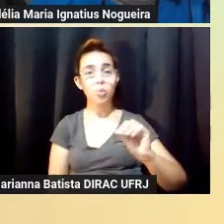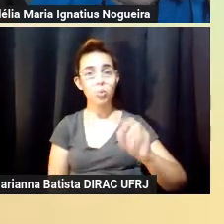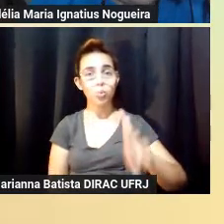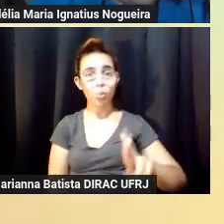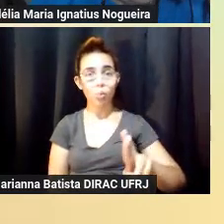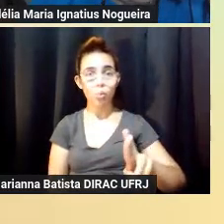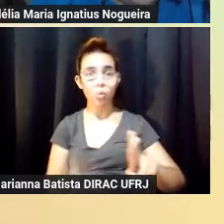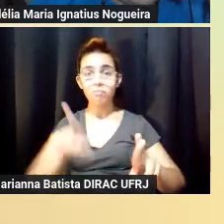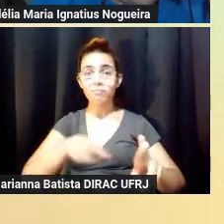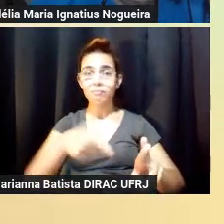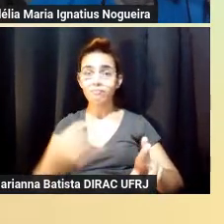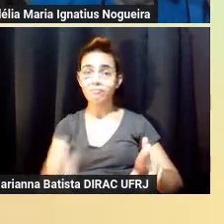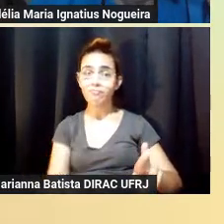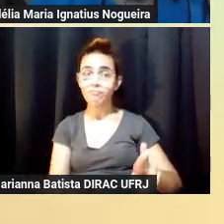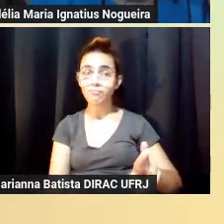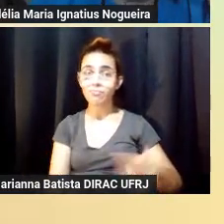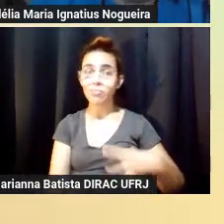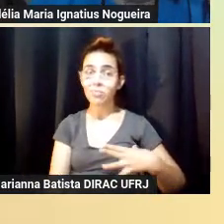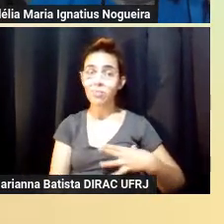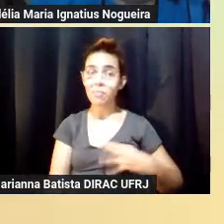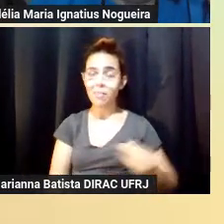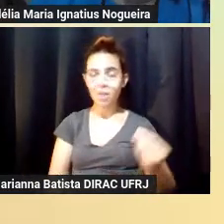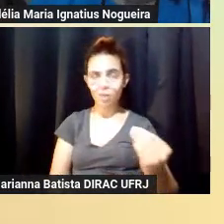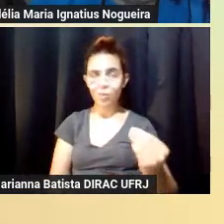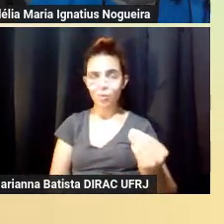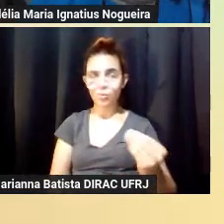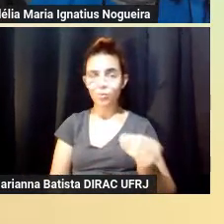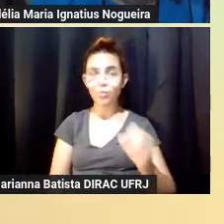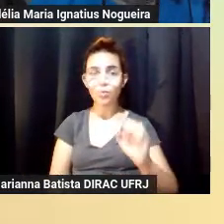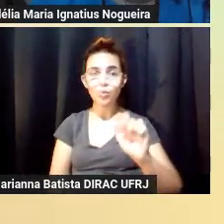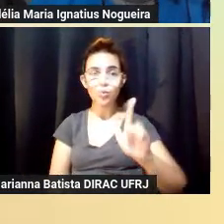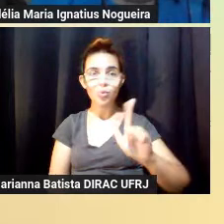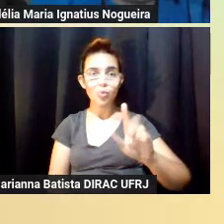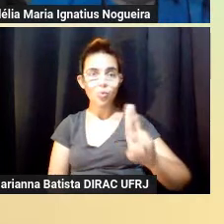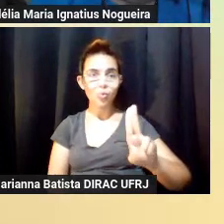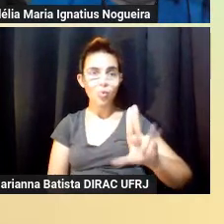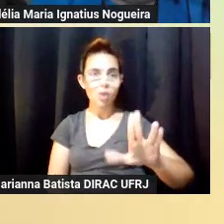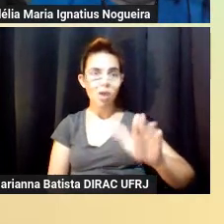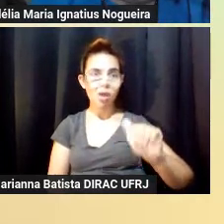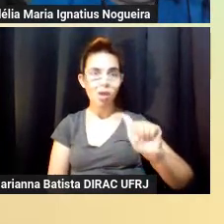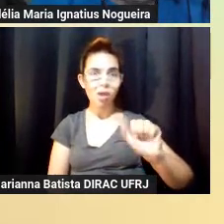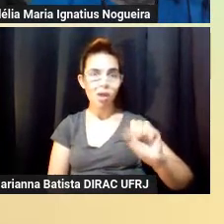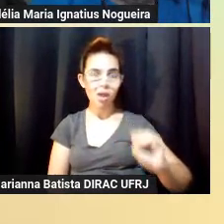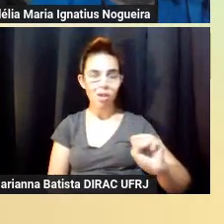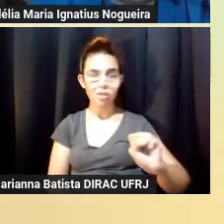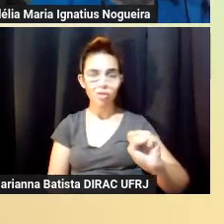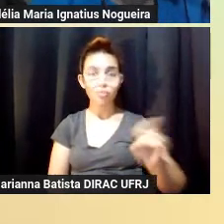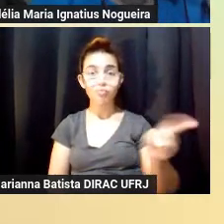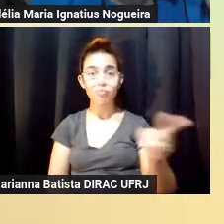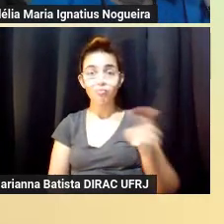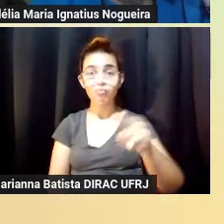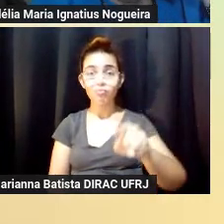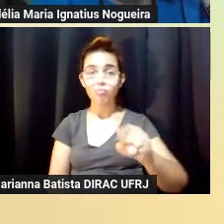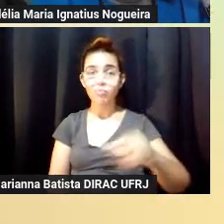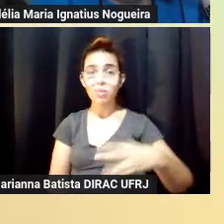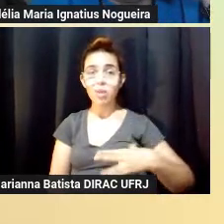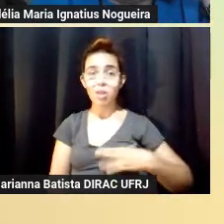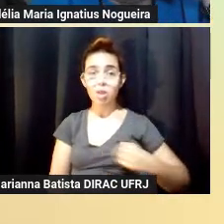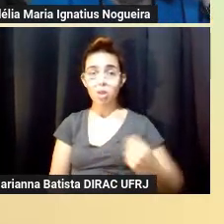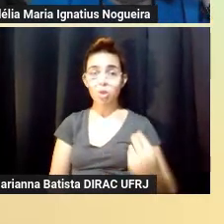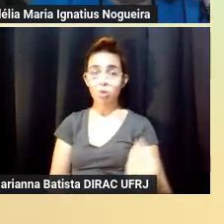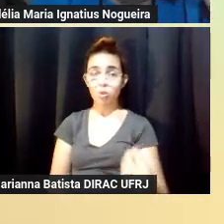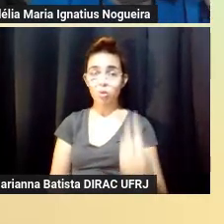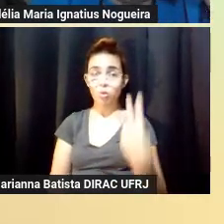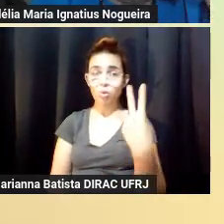o Lucas. O Lucas é trigêmeo da Beatriz, essa que está de blusa listrada aqui no canto, e da